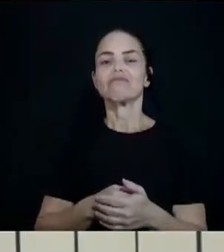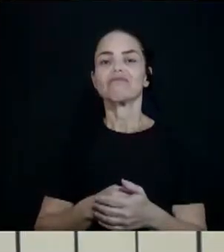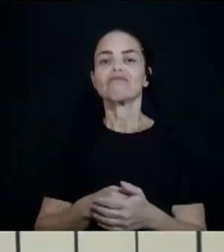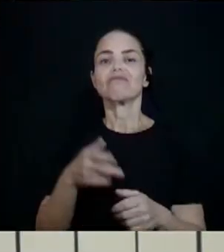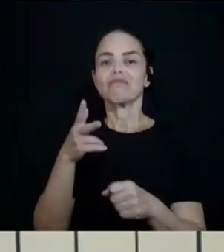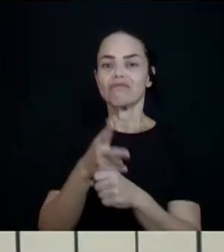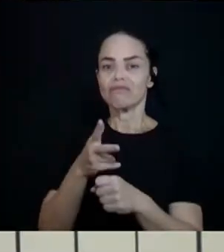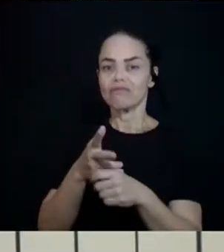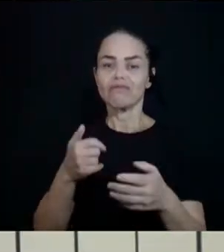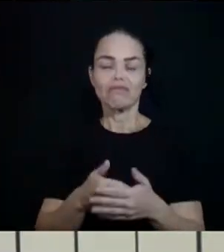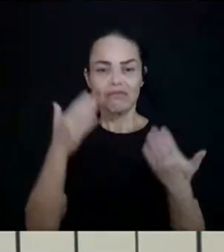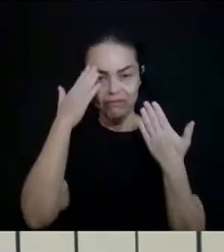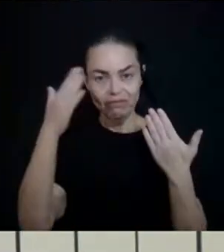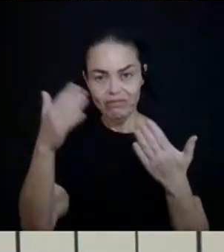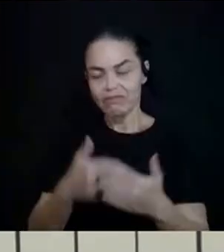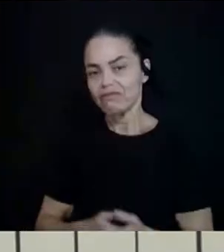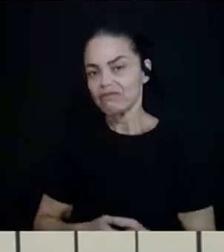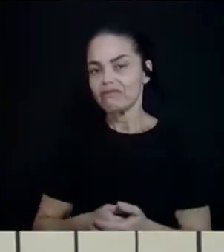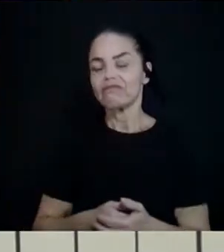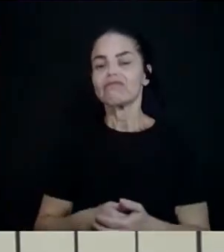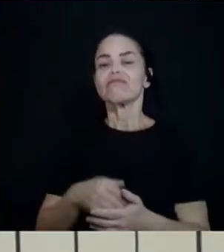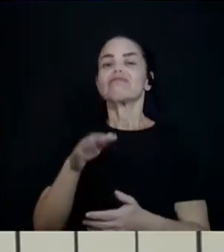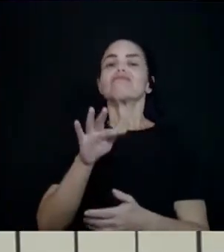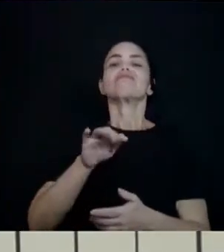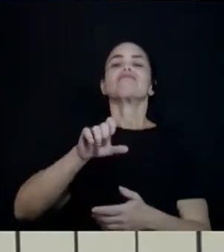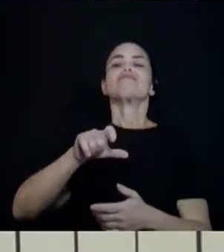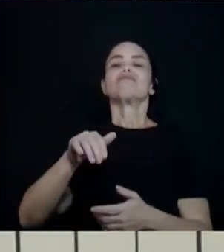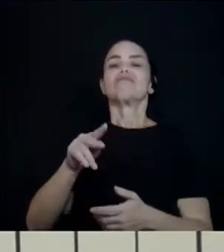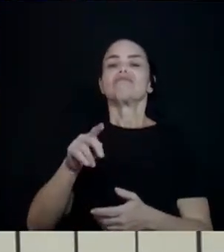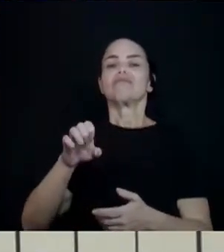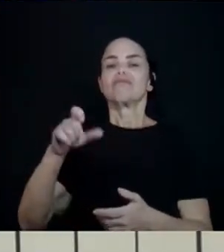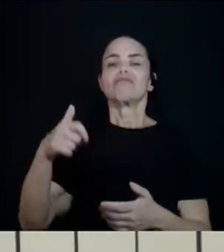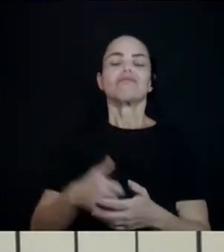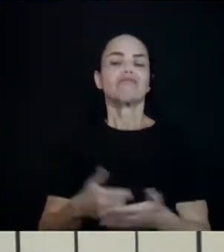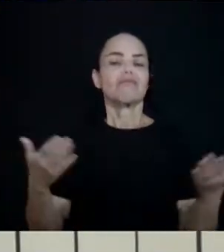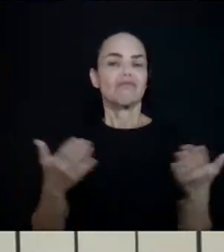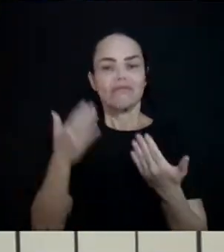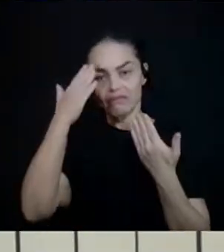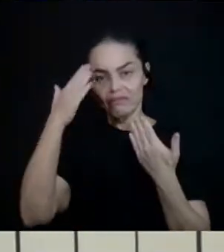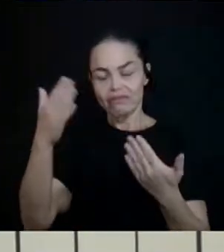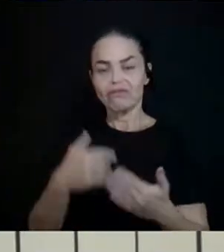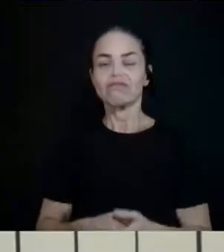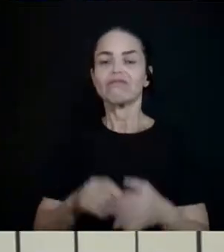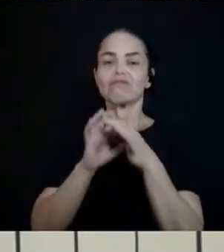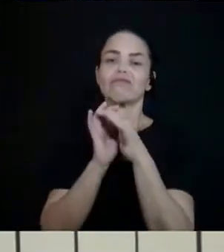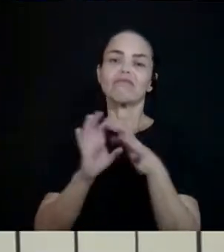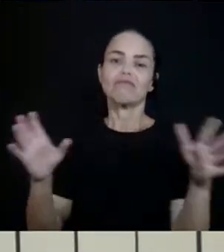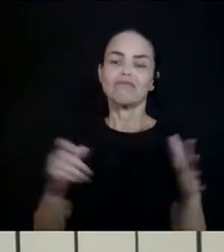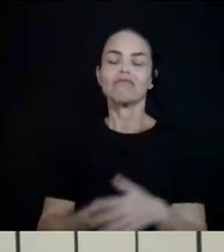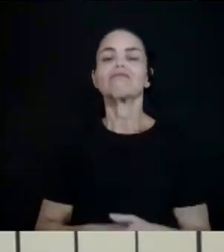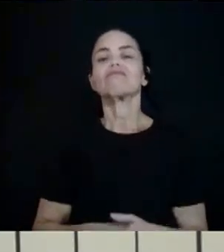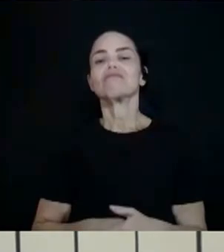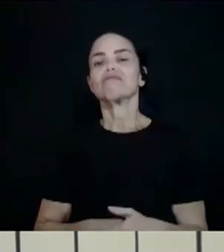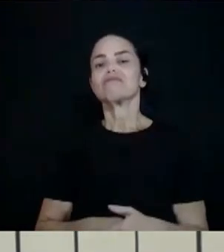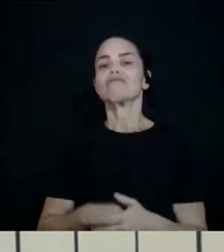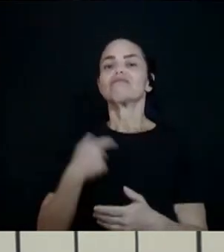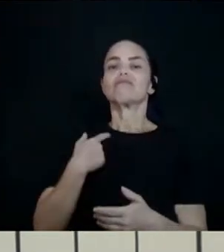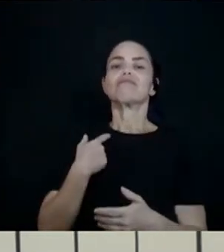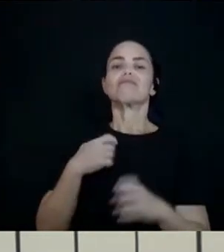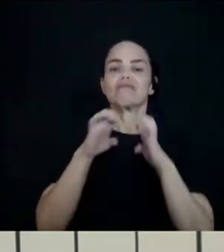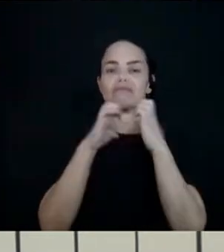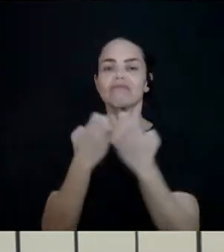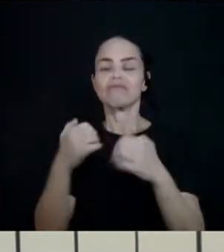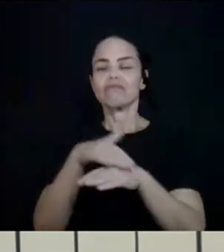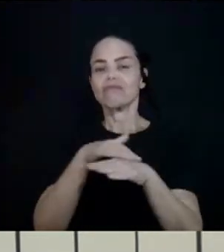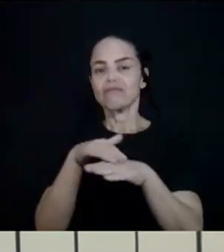Muito obrigado, Felipe Gomes, pelas informações e, claro, quero agradecer aqui a disponibilidade do tempo com a nossa equipe, que conversou com o nosso